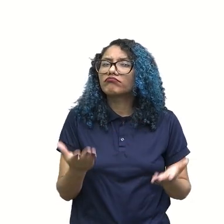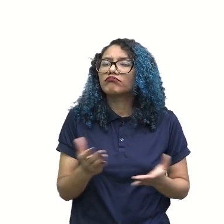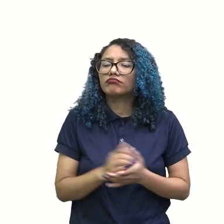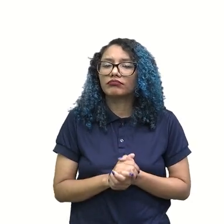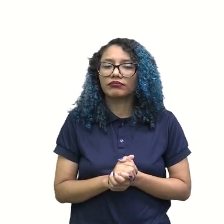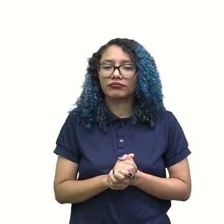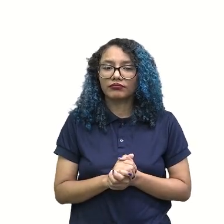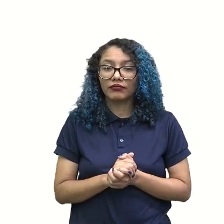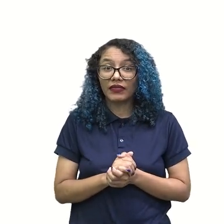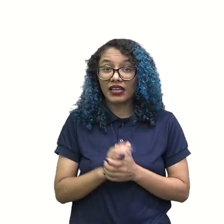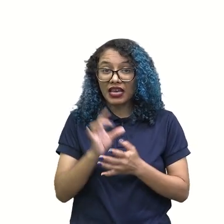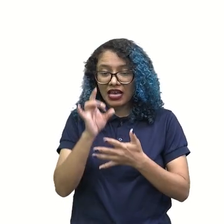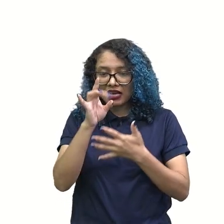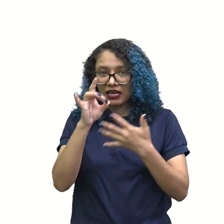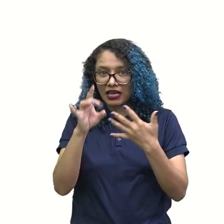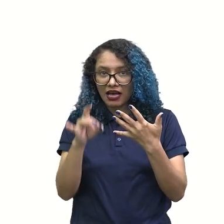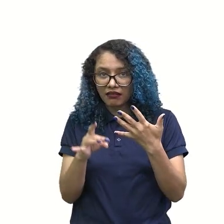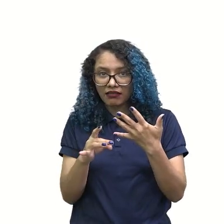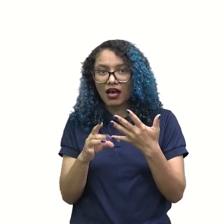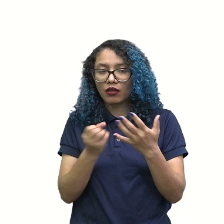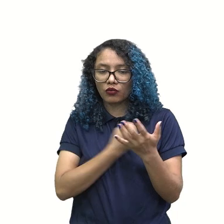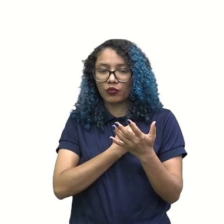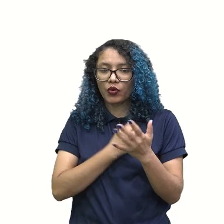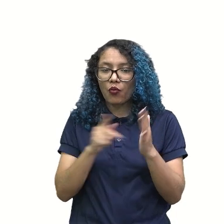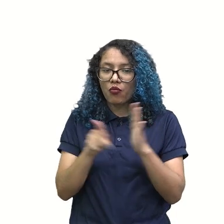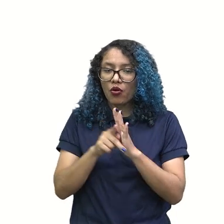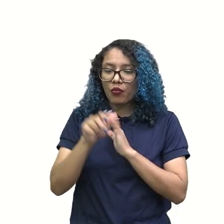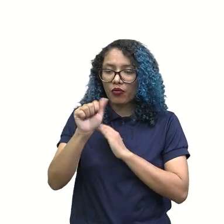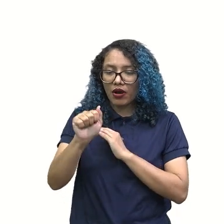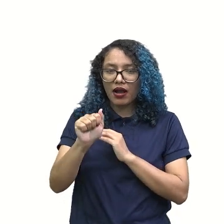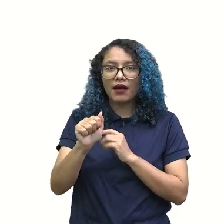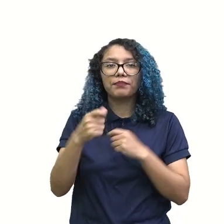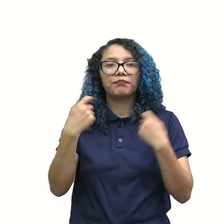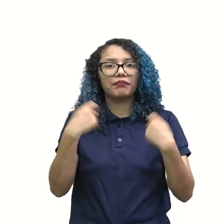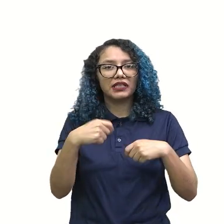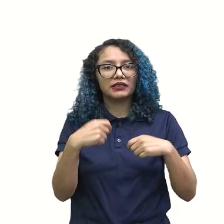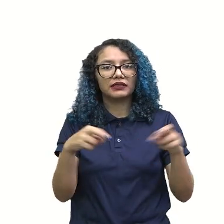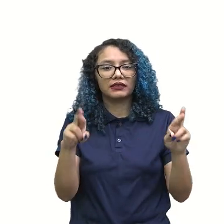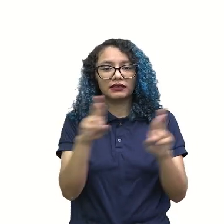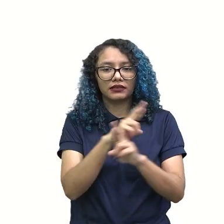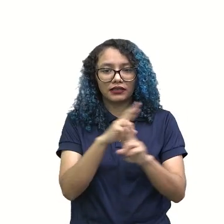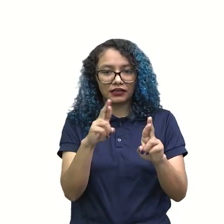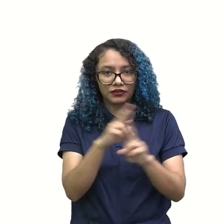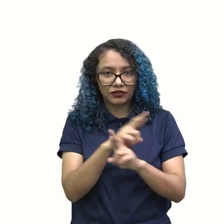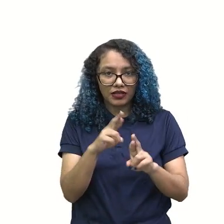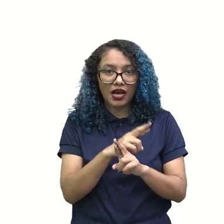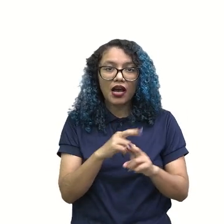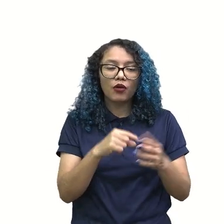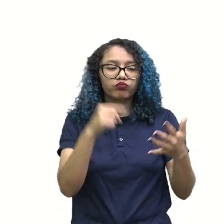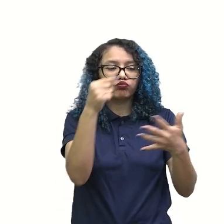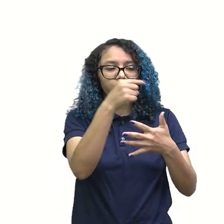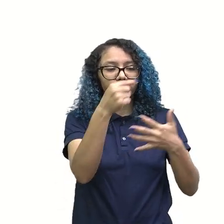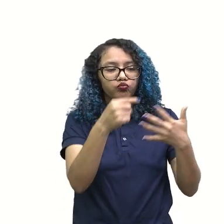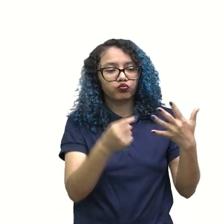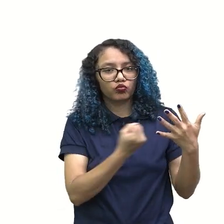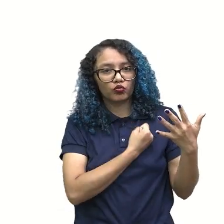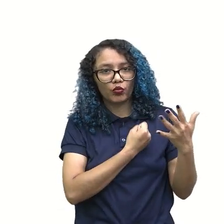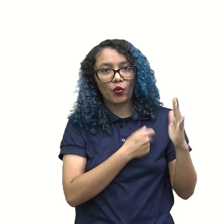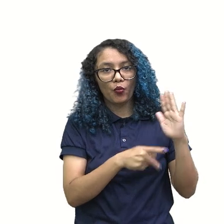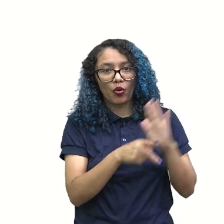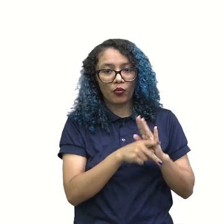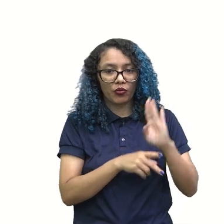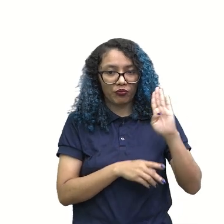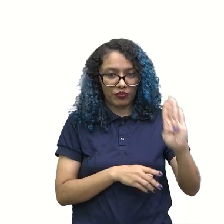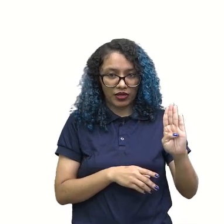cada elemento do A deve ali se relacionar com um elemento do B. Então, este aqui